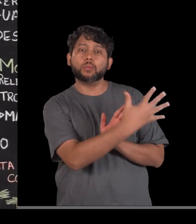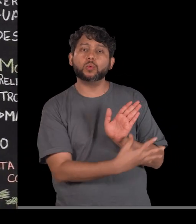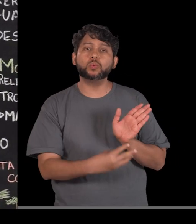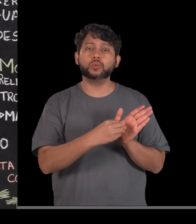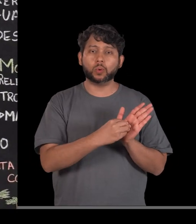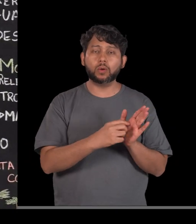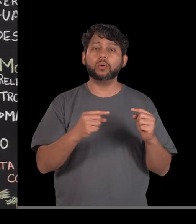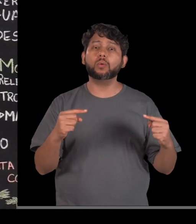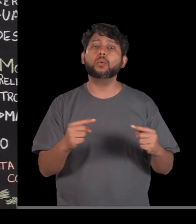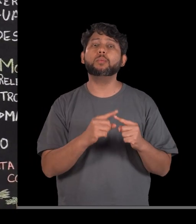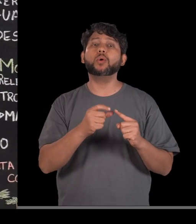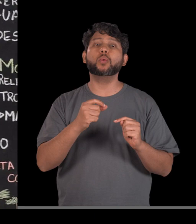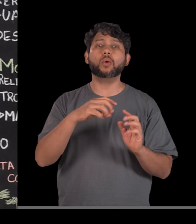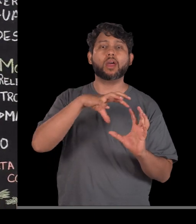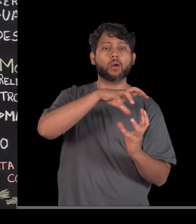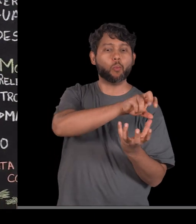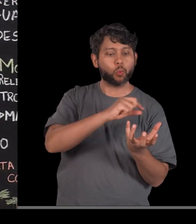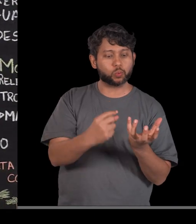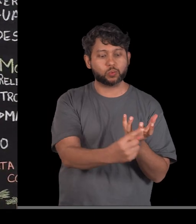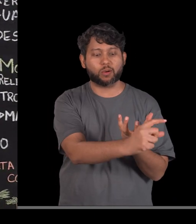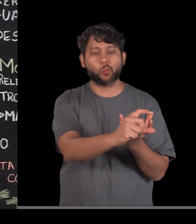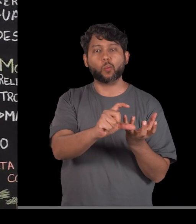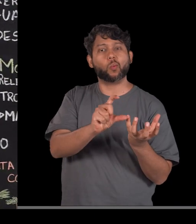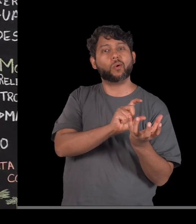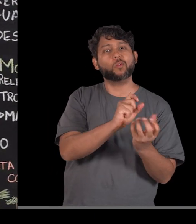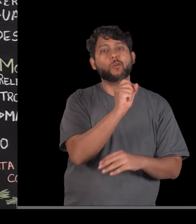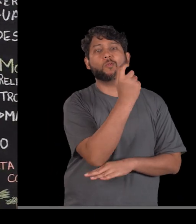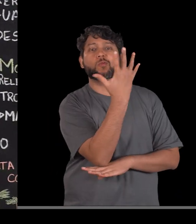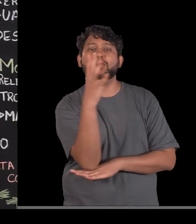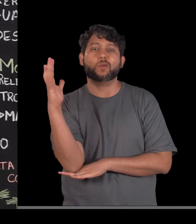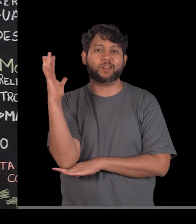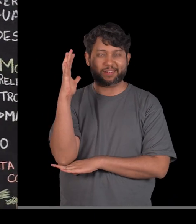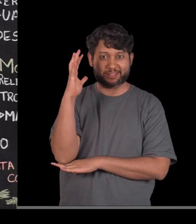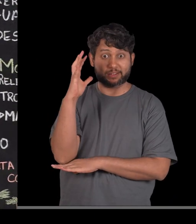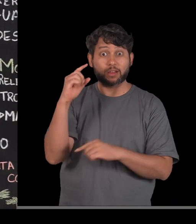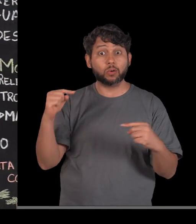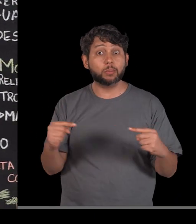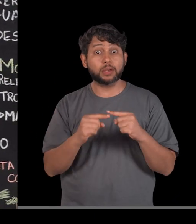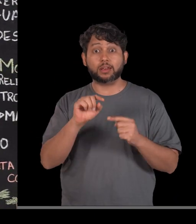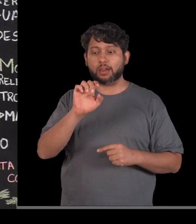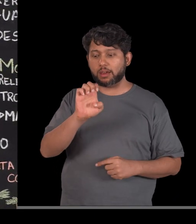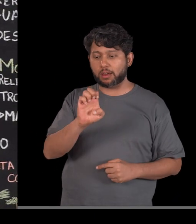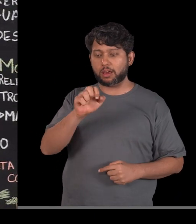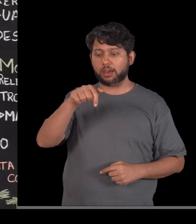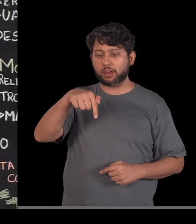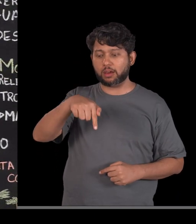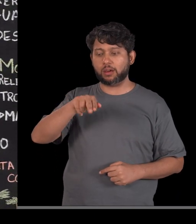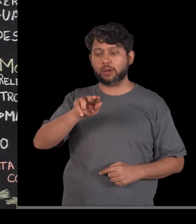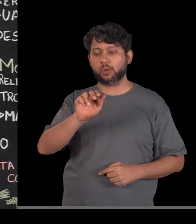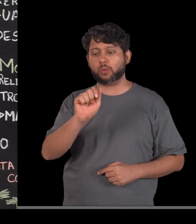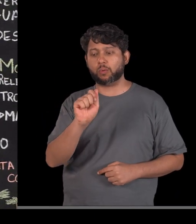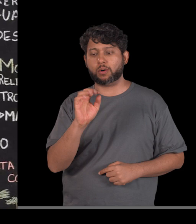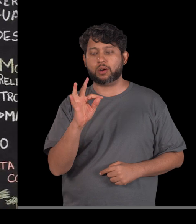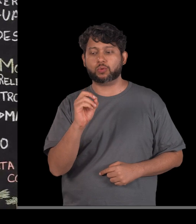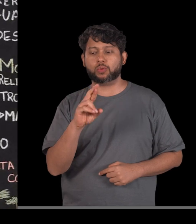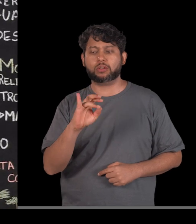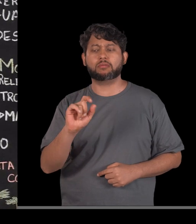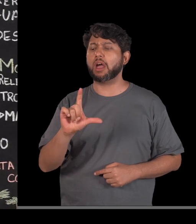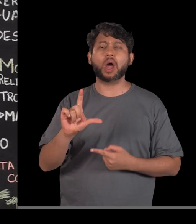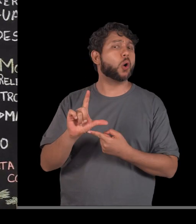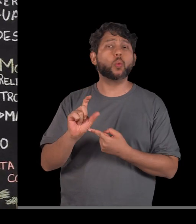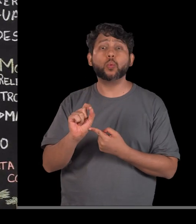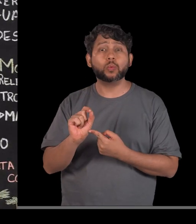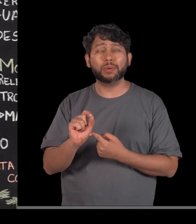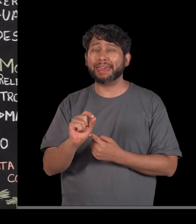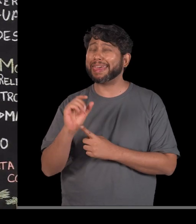floresta equatorial que se encontra em um clima equatorial. O clima equatorial, ele é um clima